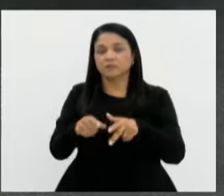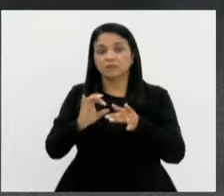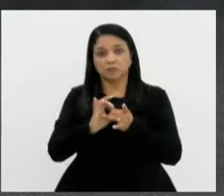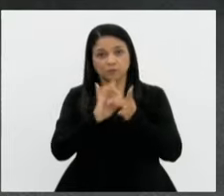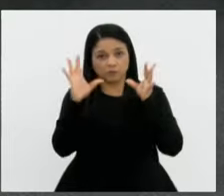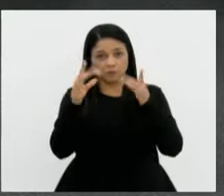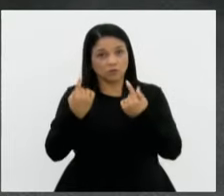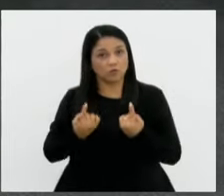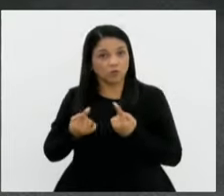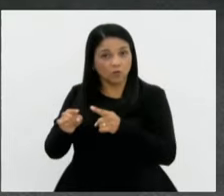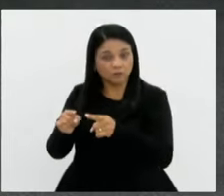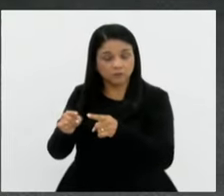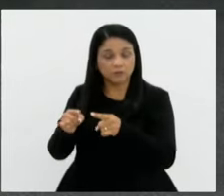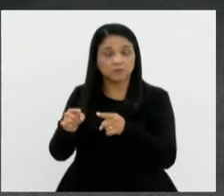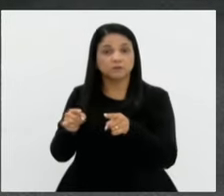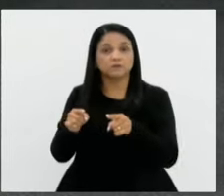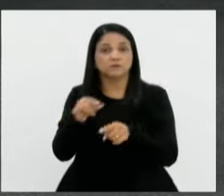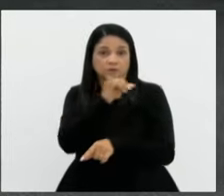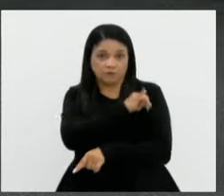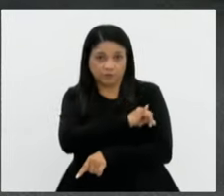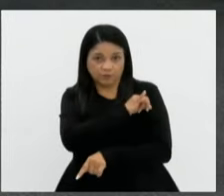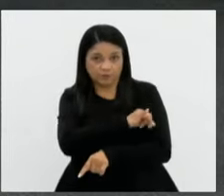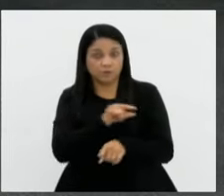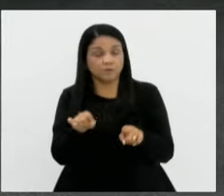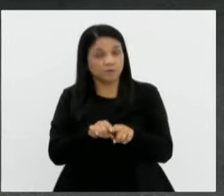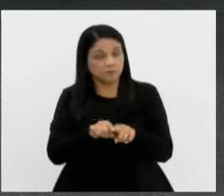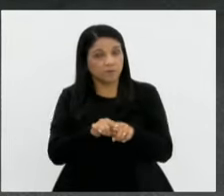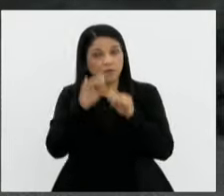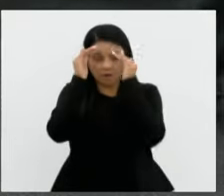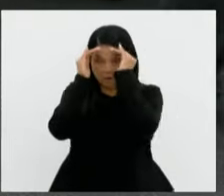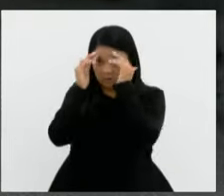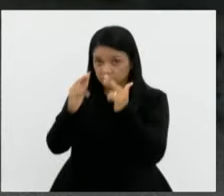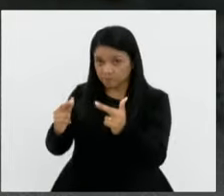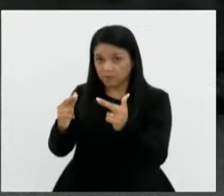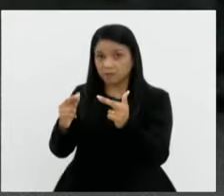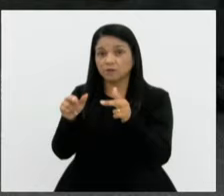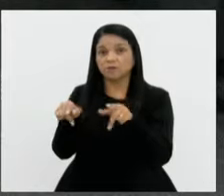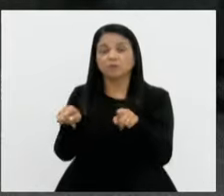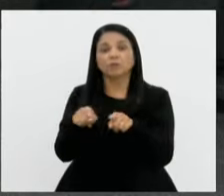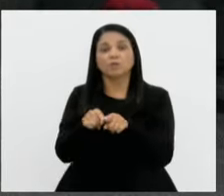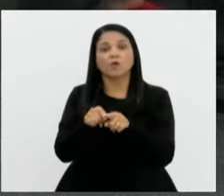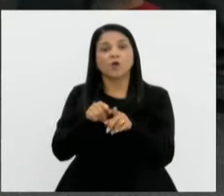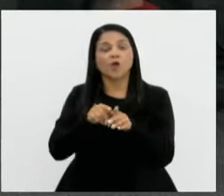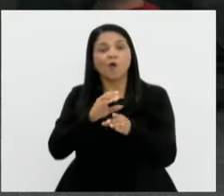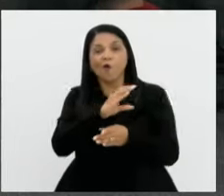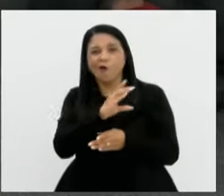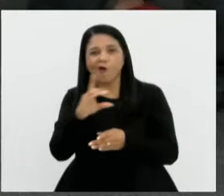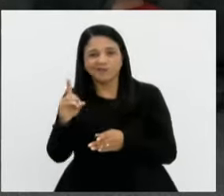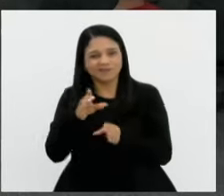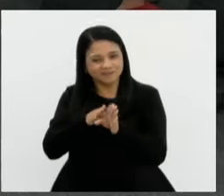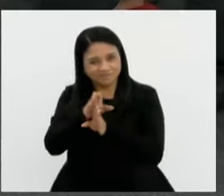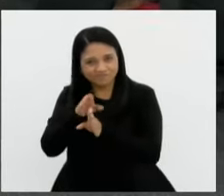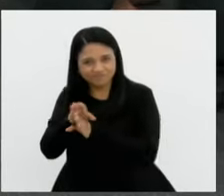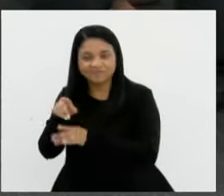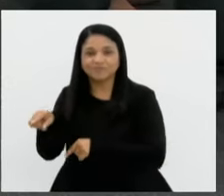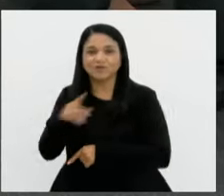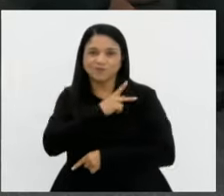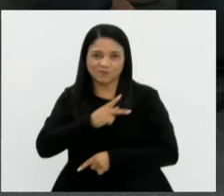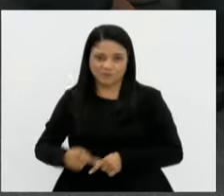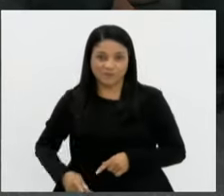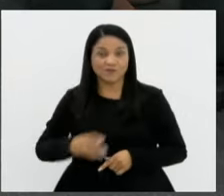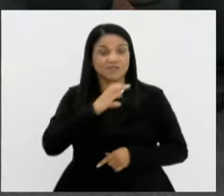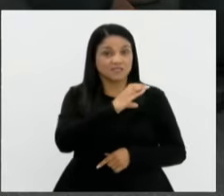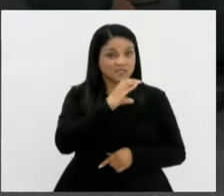janeiro, mas, em respeito à tramitação, que foi muito bem ordenada pela presidência da Casa, pela própria presidência da CCJ e